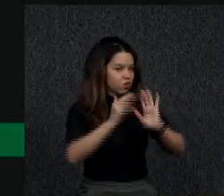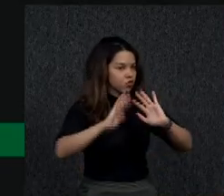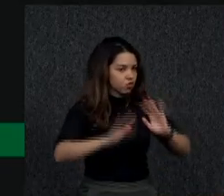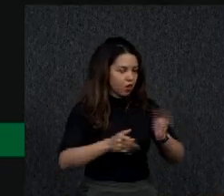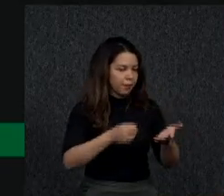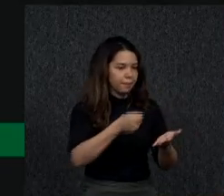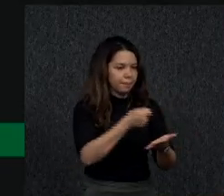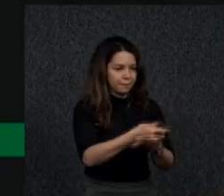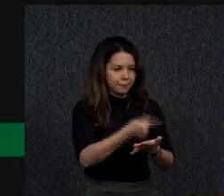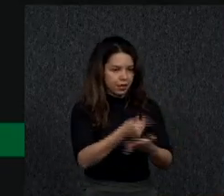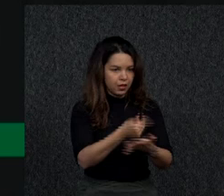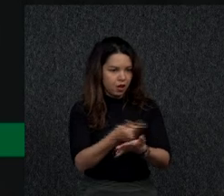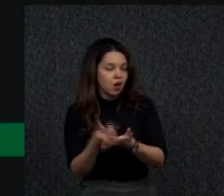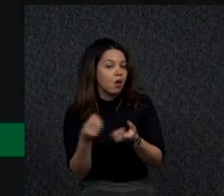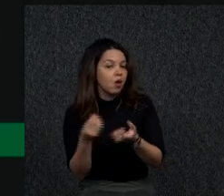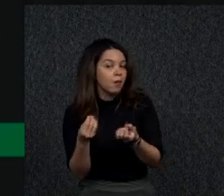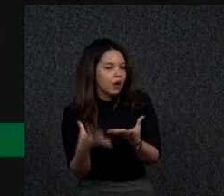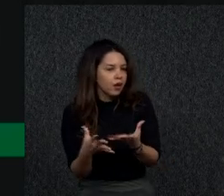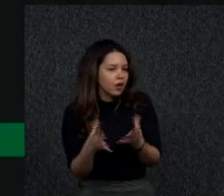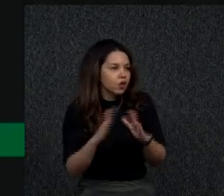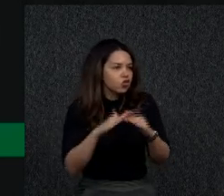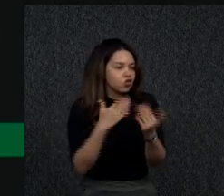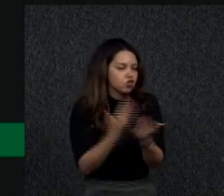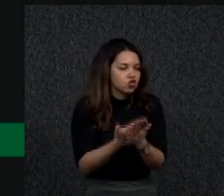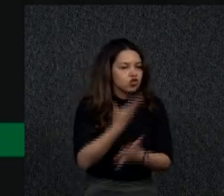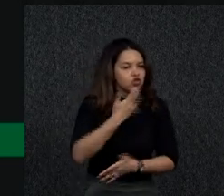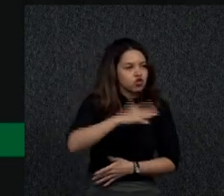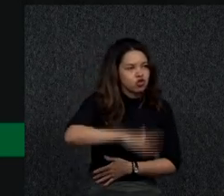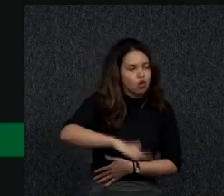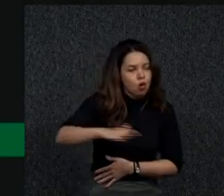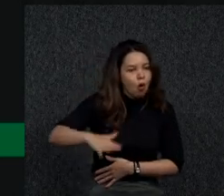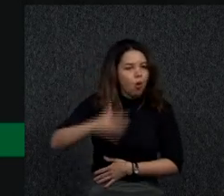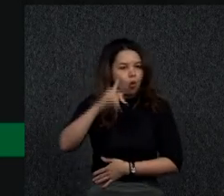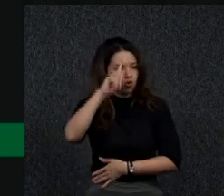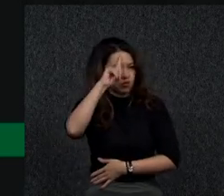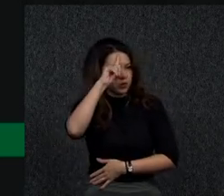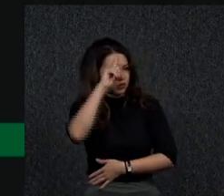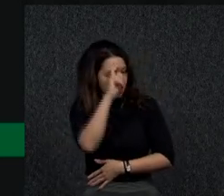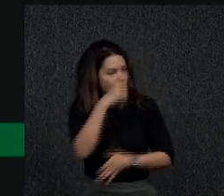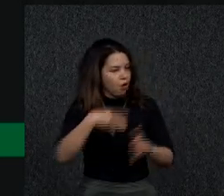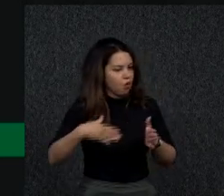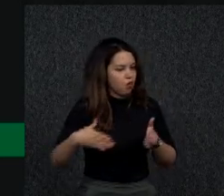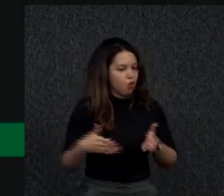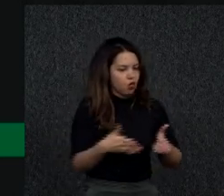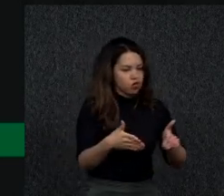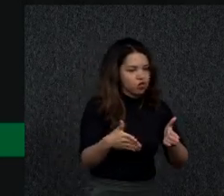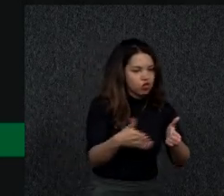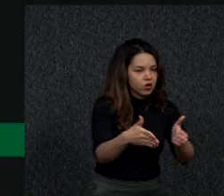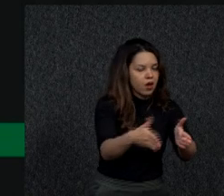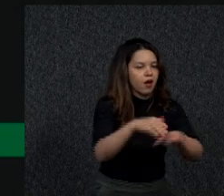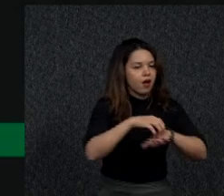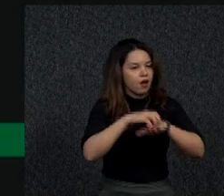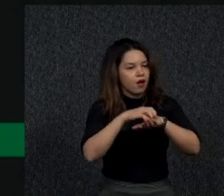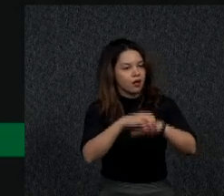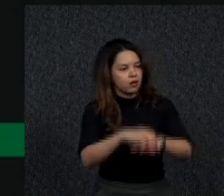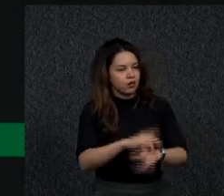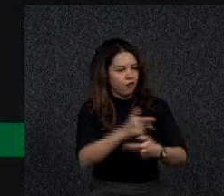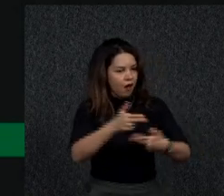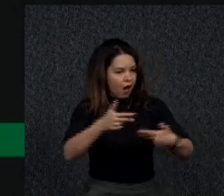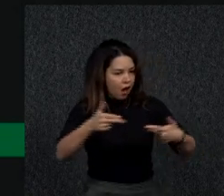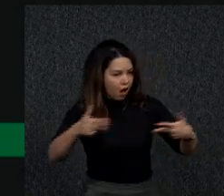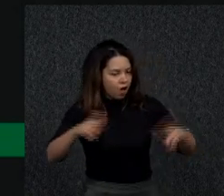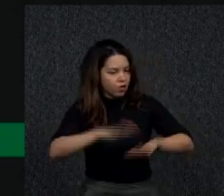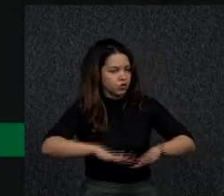seus colegas, deputados federais, para que nos auxiliem. A OCB está fazendo um trabalho lá